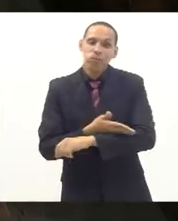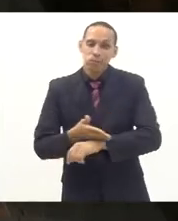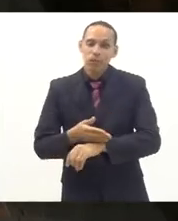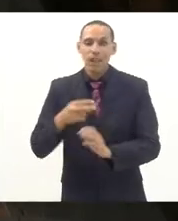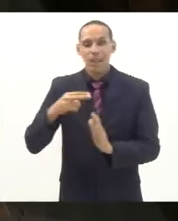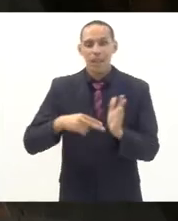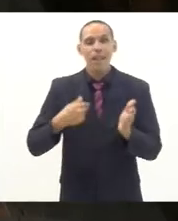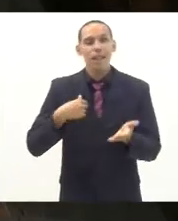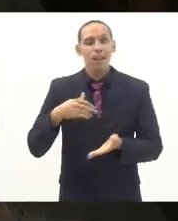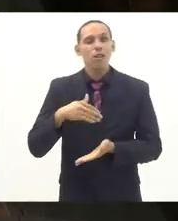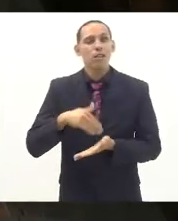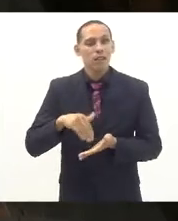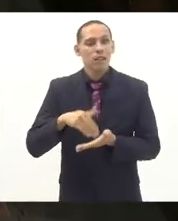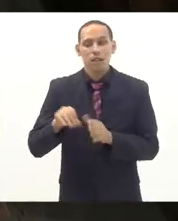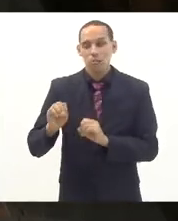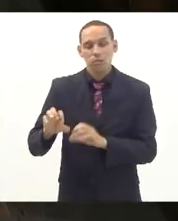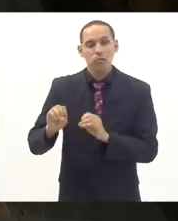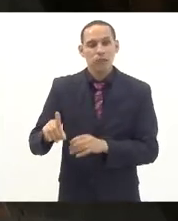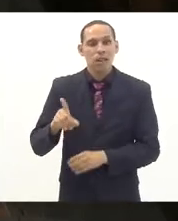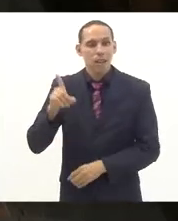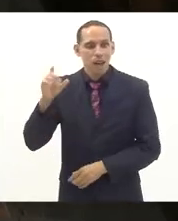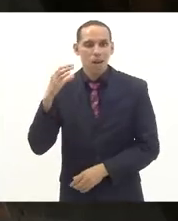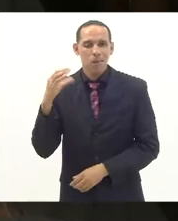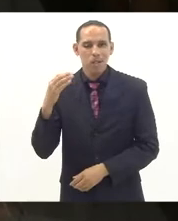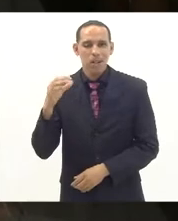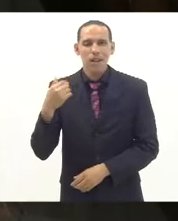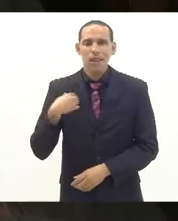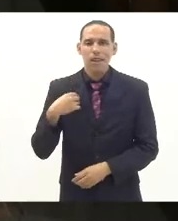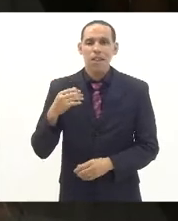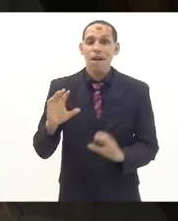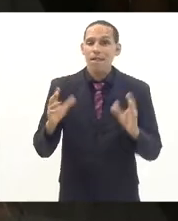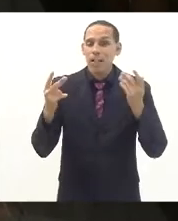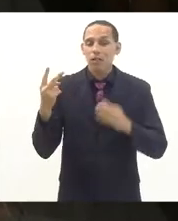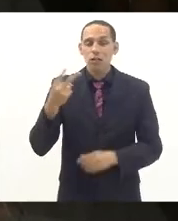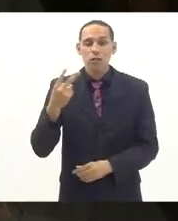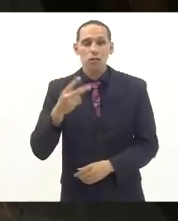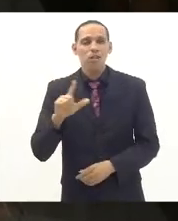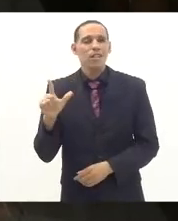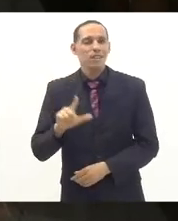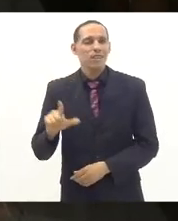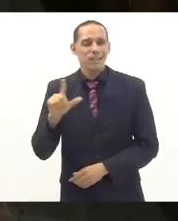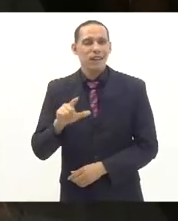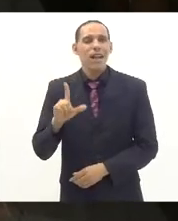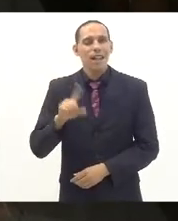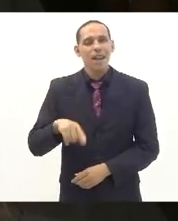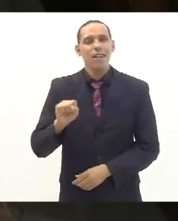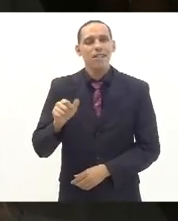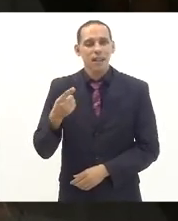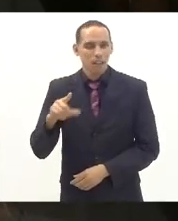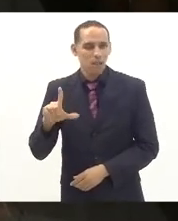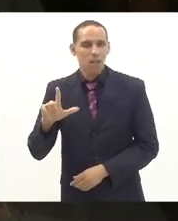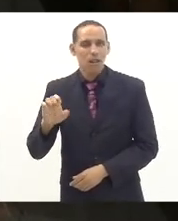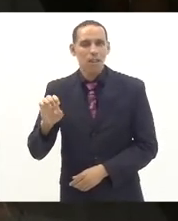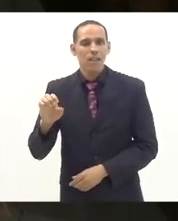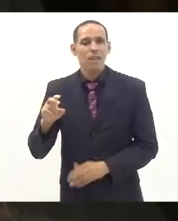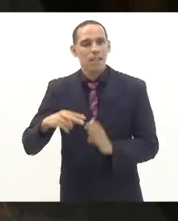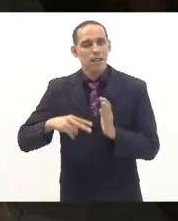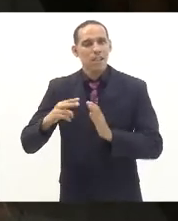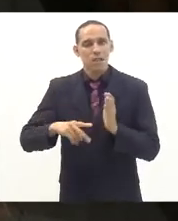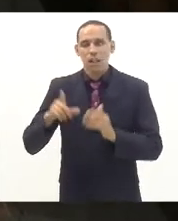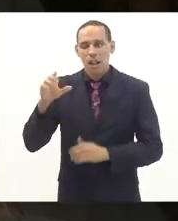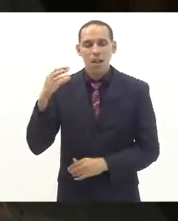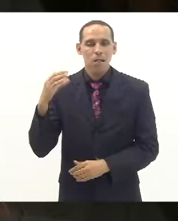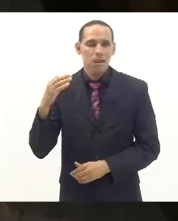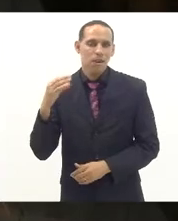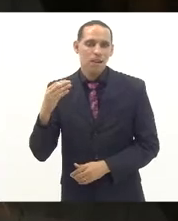secretário de educação em Niterói localizei o segundo maior evento literário da história do Rio de Janeiro o salão da leitura de Niterói em número de participantes